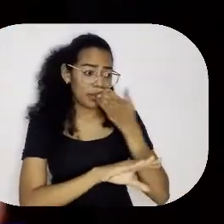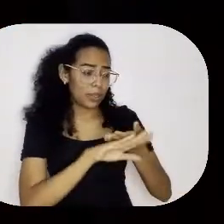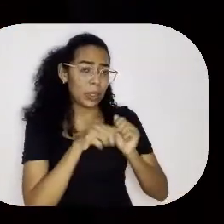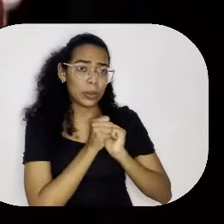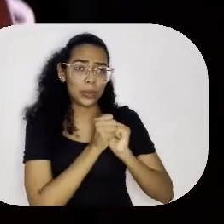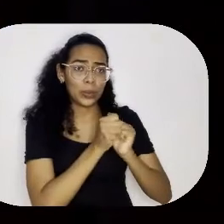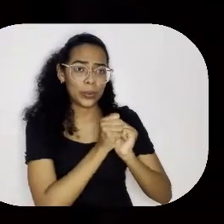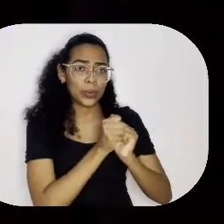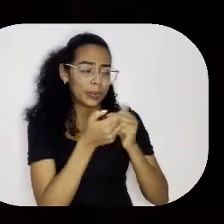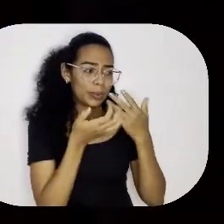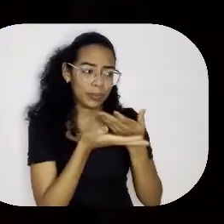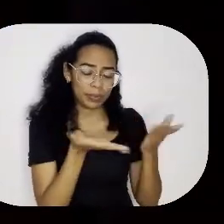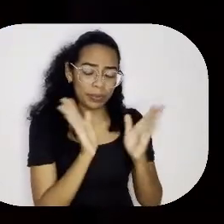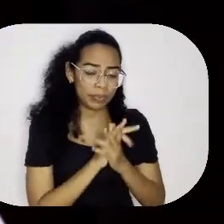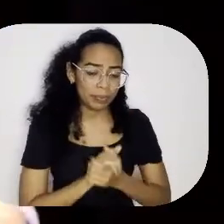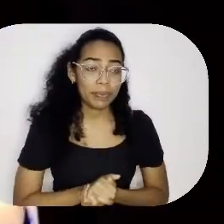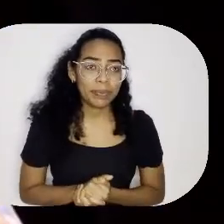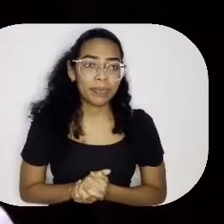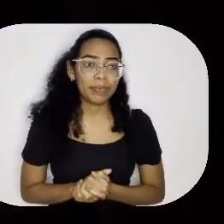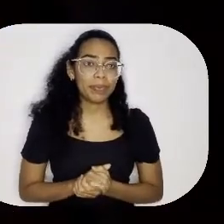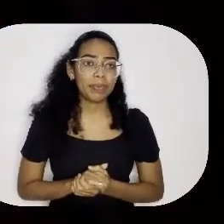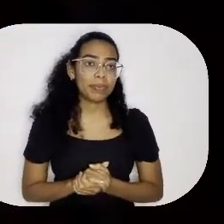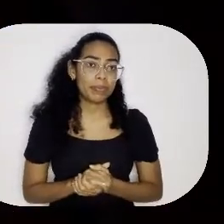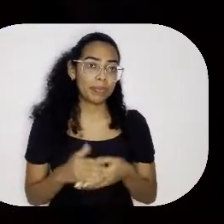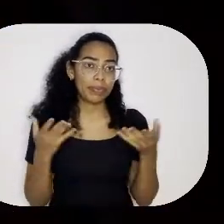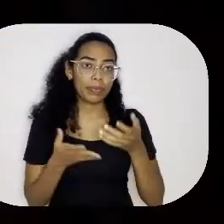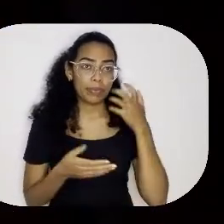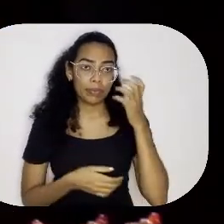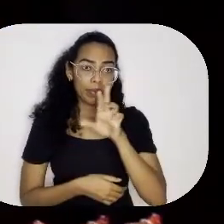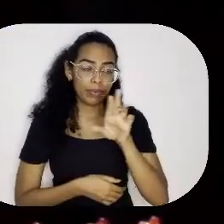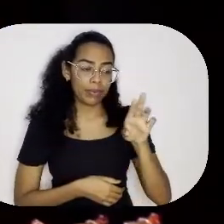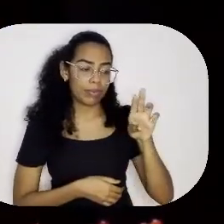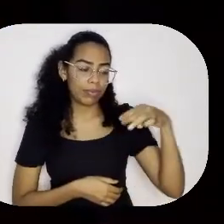negar. Passava o dia com ele nas